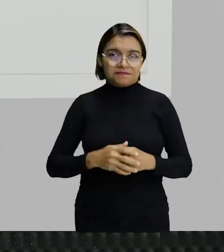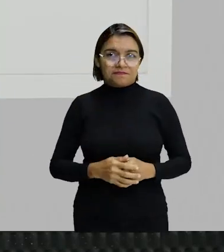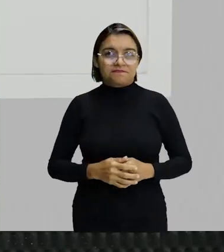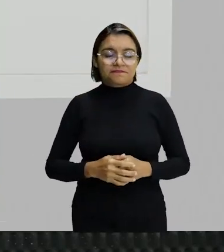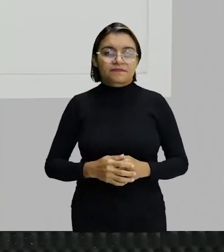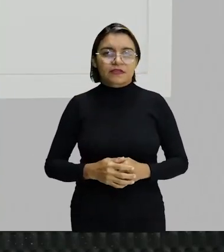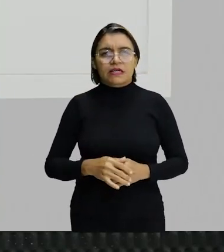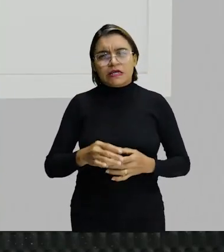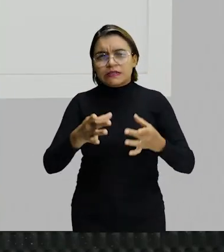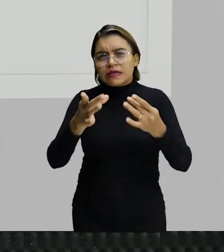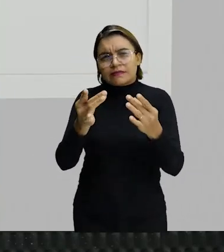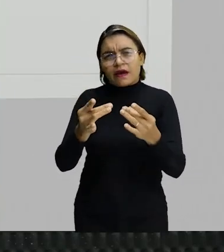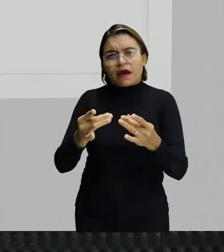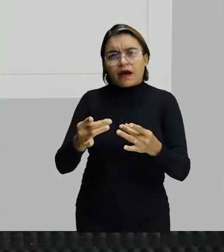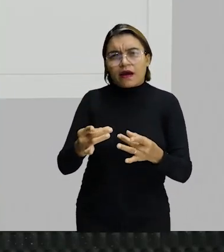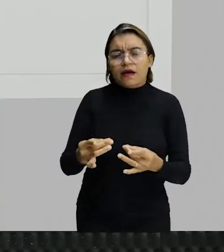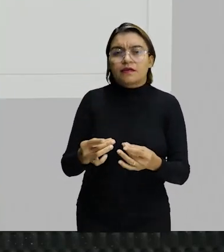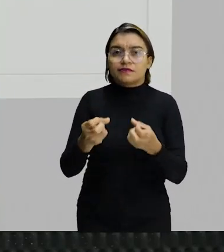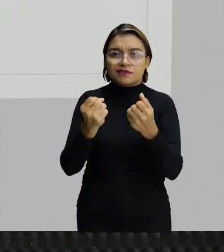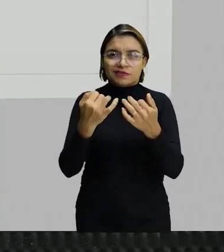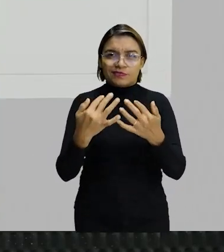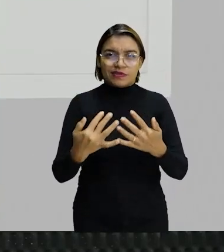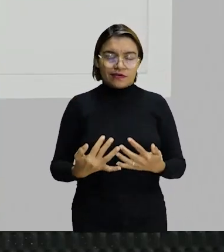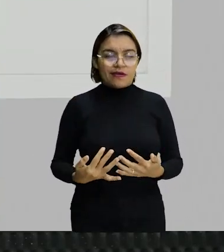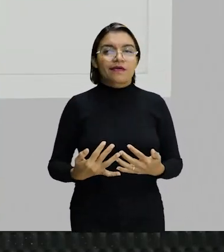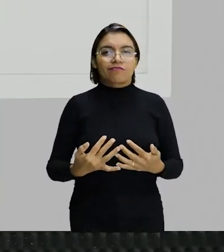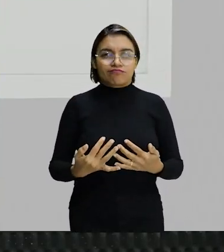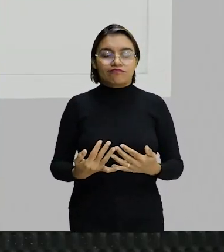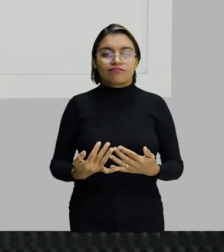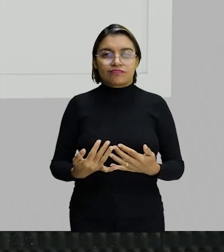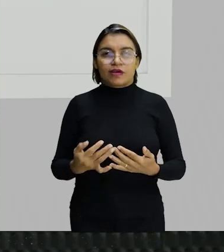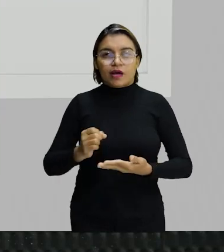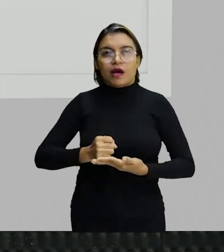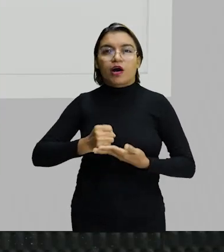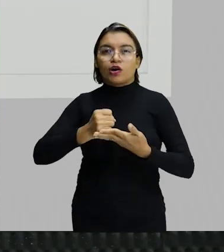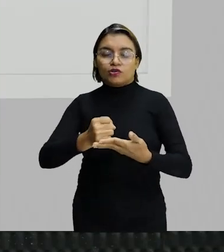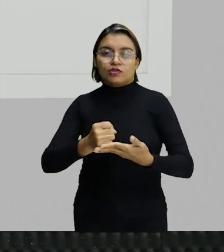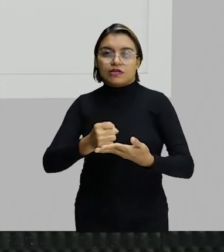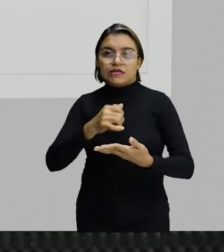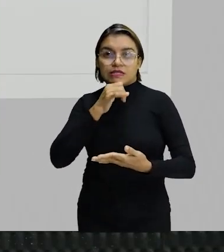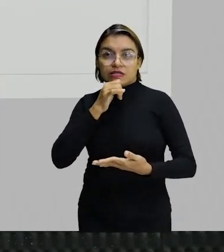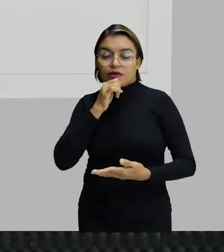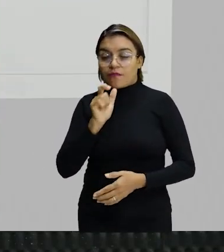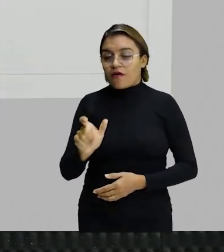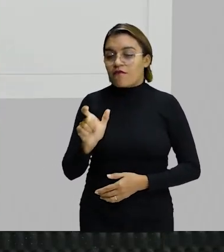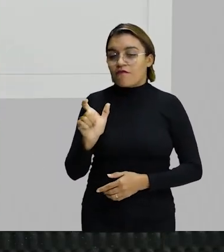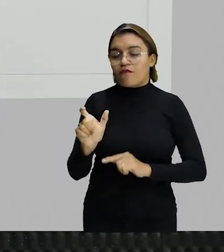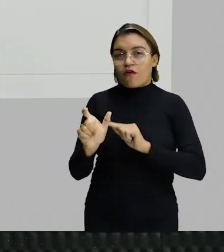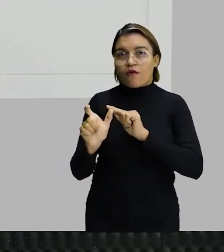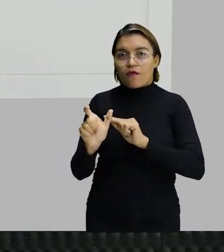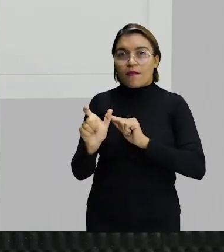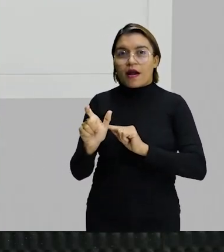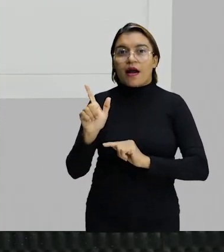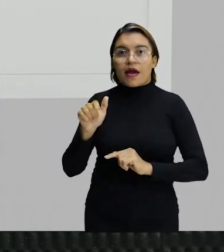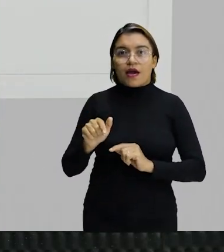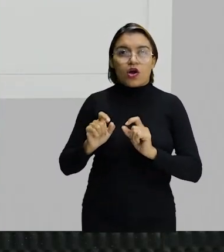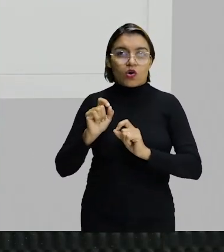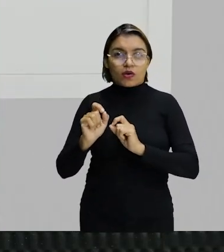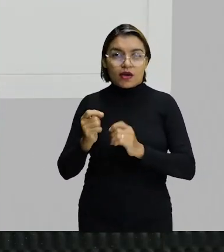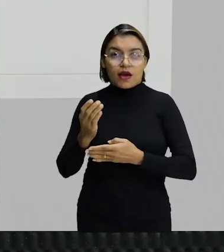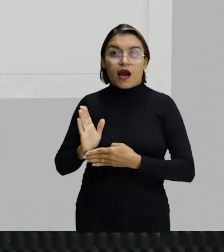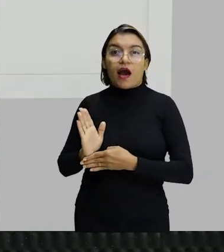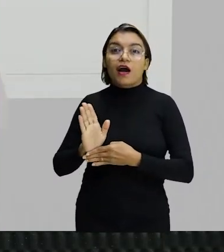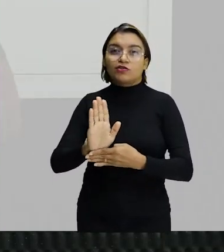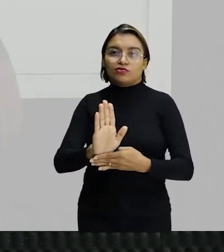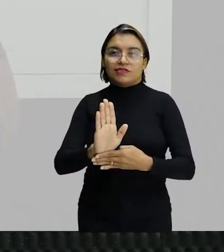aqui esmiuçar um pouquinho, tá? Nós vamos contribuir um pouco mais. A melhor expressão é realmente esta. Nós vamos aqui tratar de